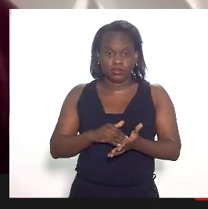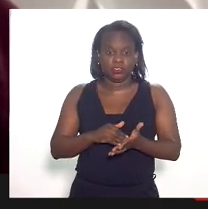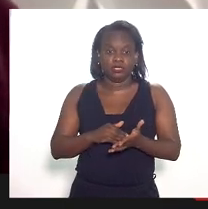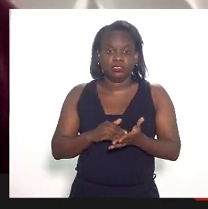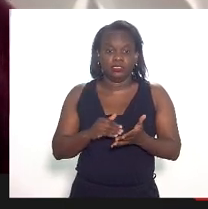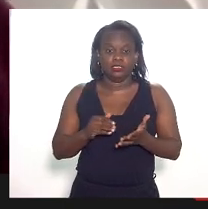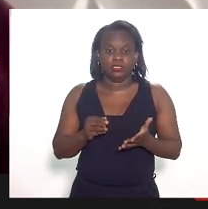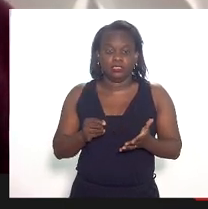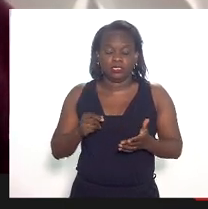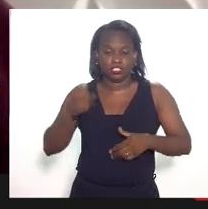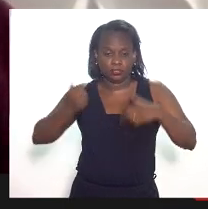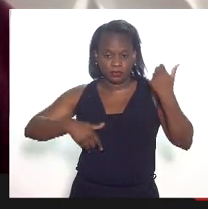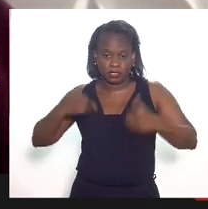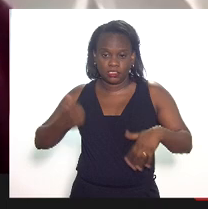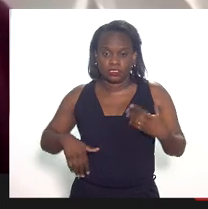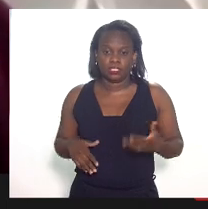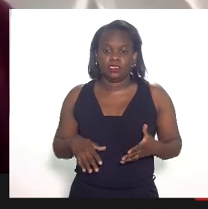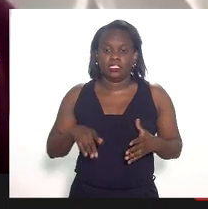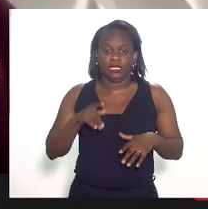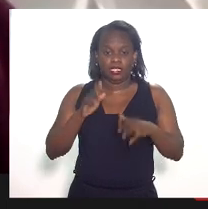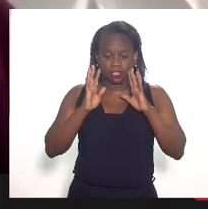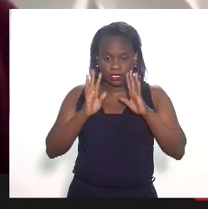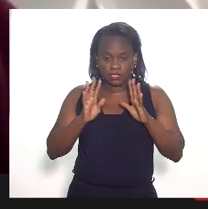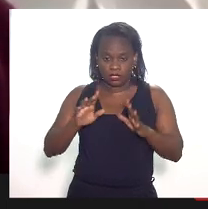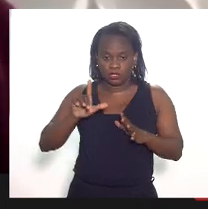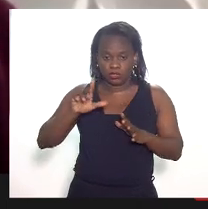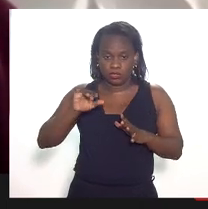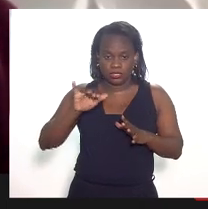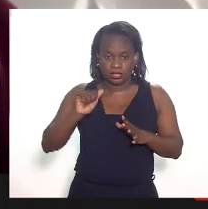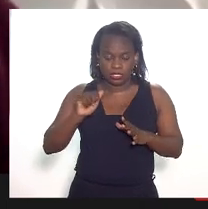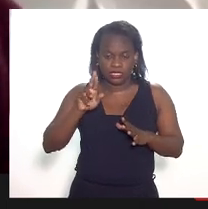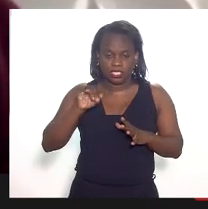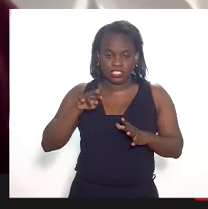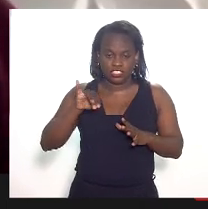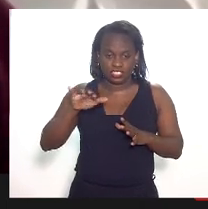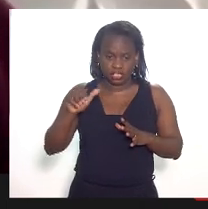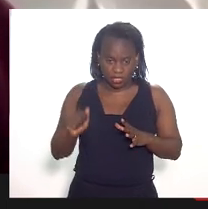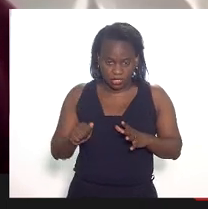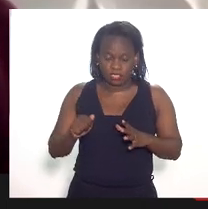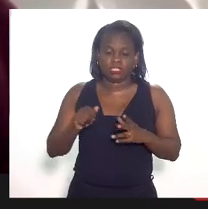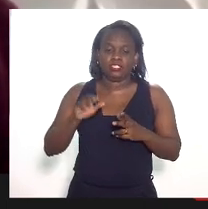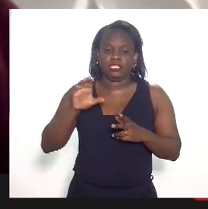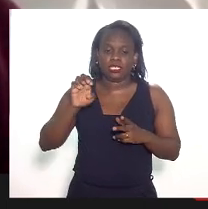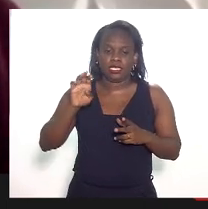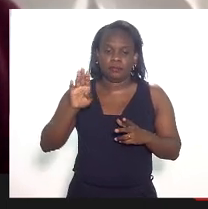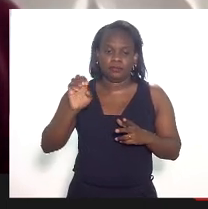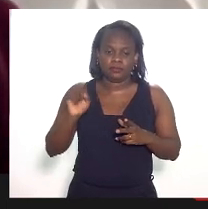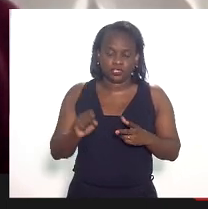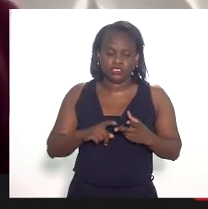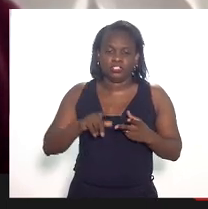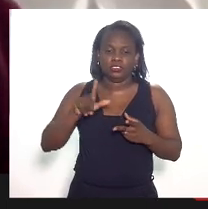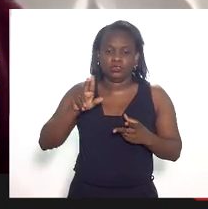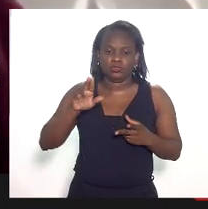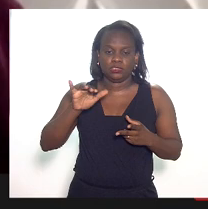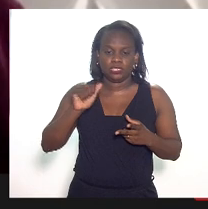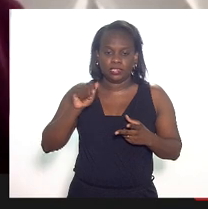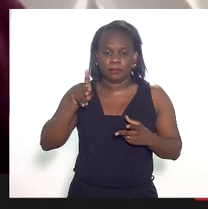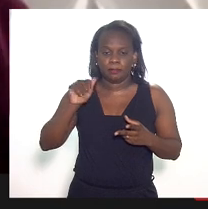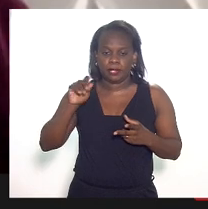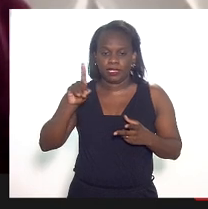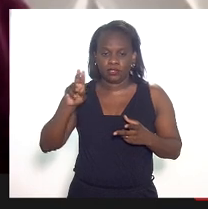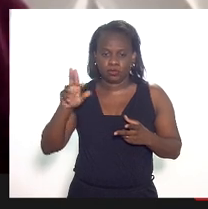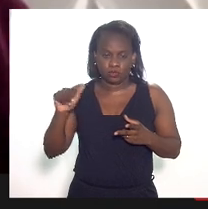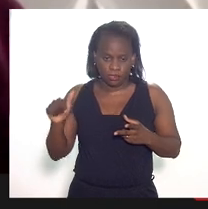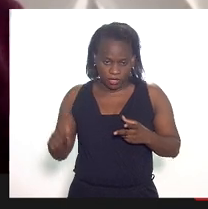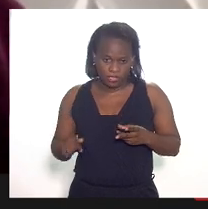de manifestação, ouvir a Lúcia Regina Souto, do SEBS, a Lúcia Pádua,